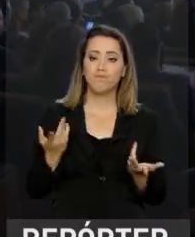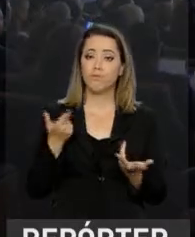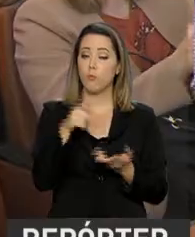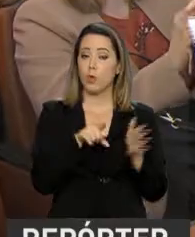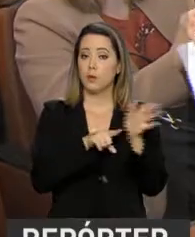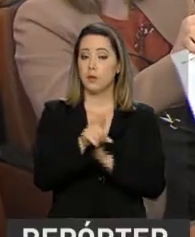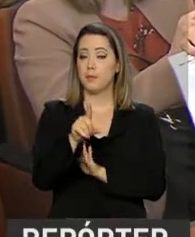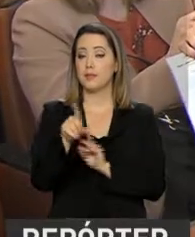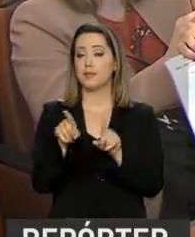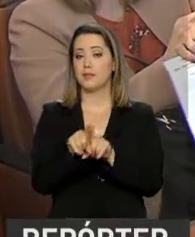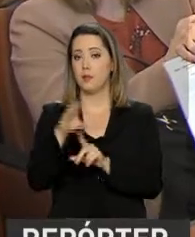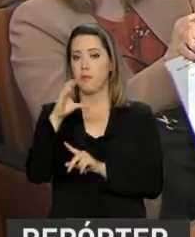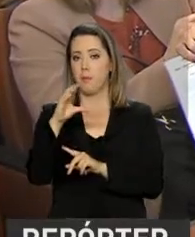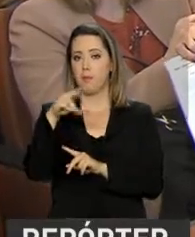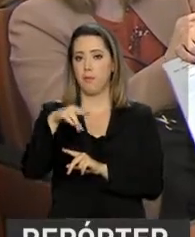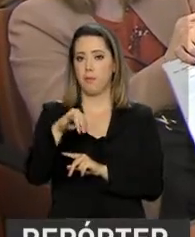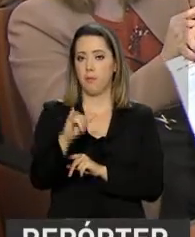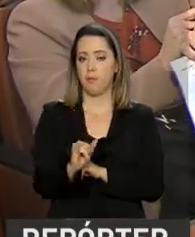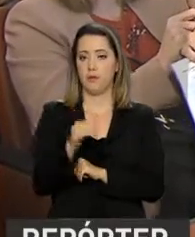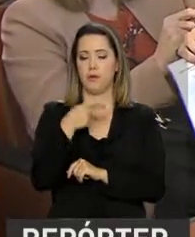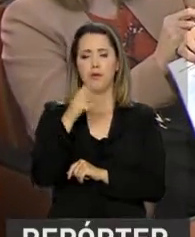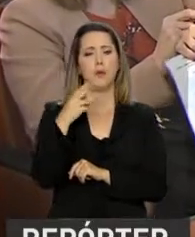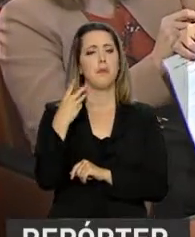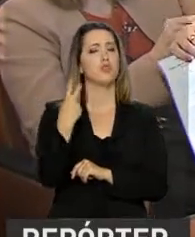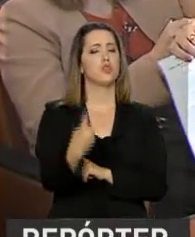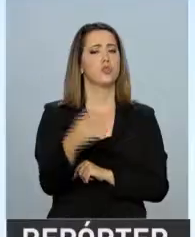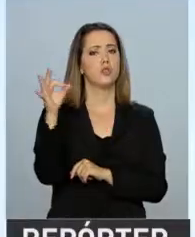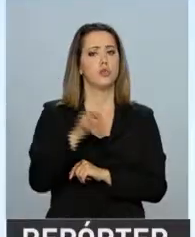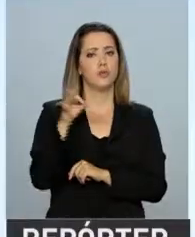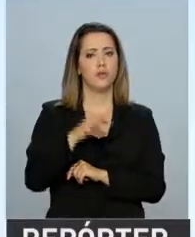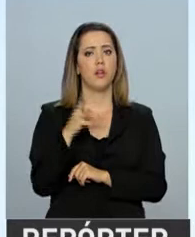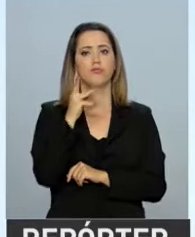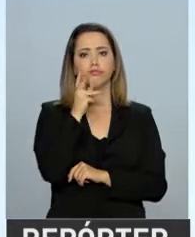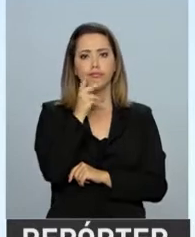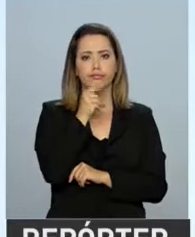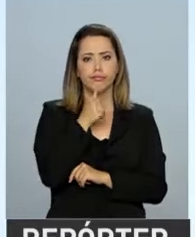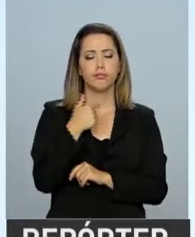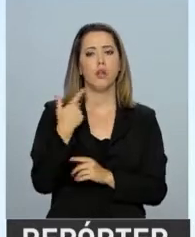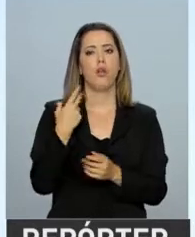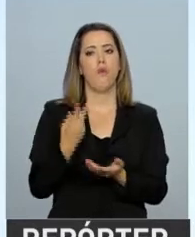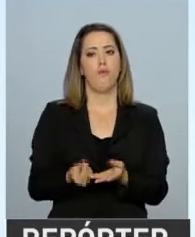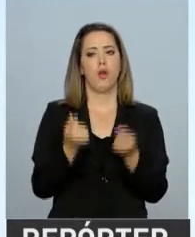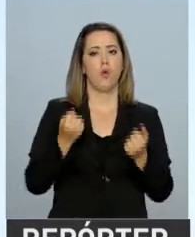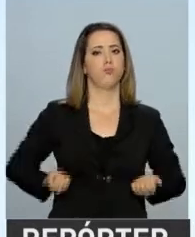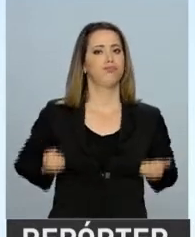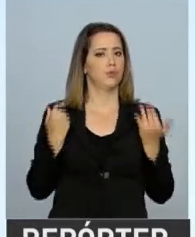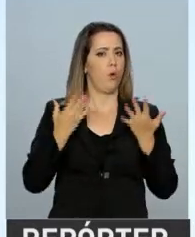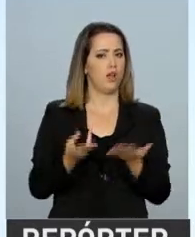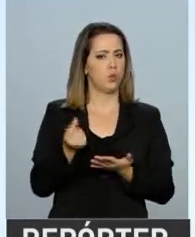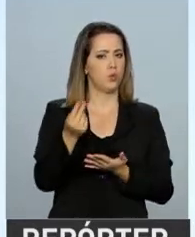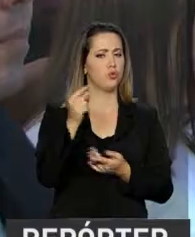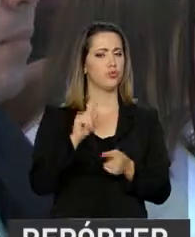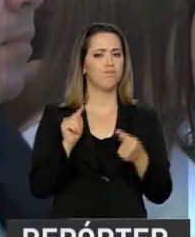cnn mais de 32% das indústrias apontaram os altos custos associados ao recolhimento de tributos entre as principais